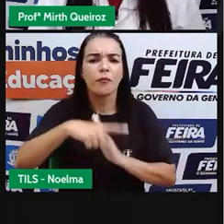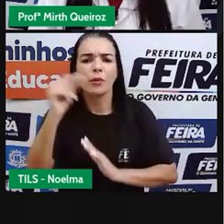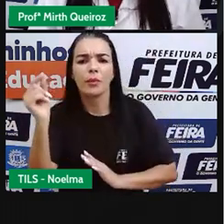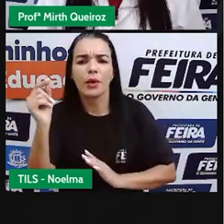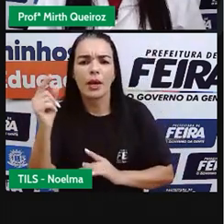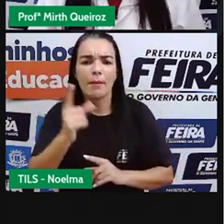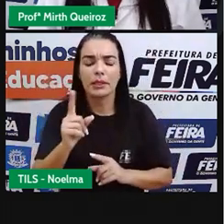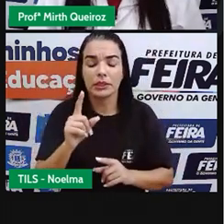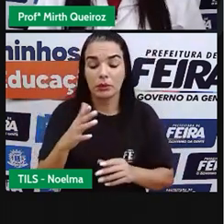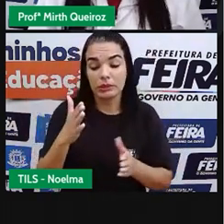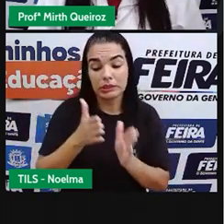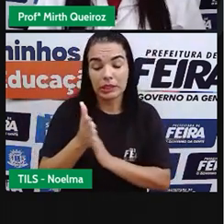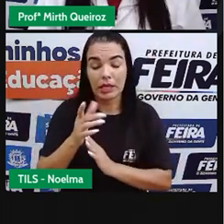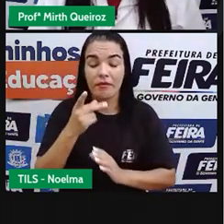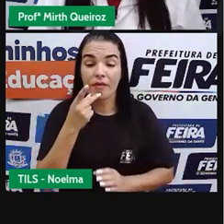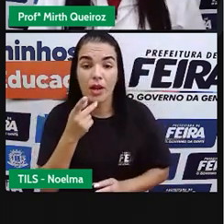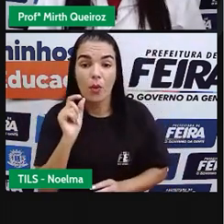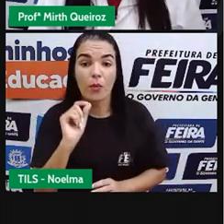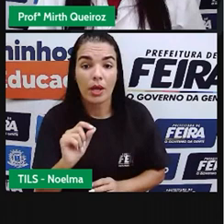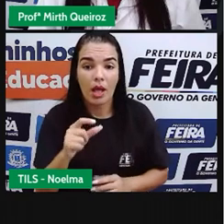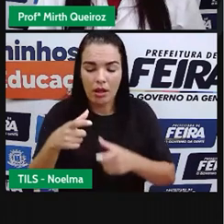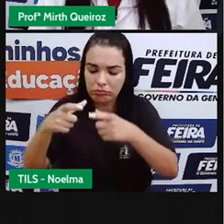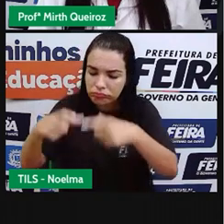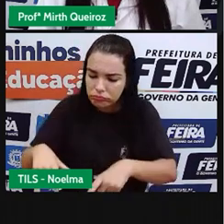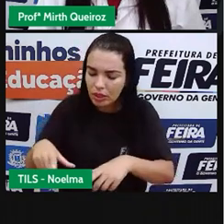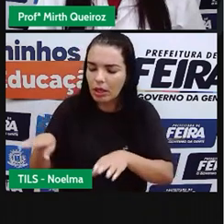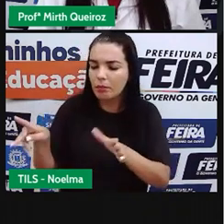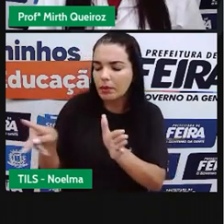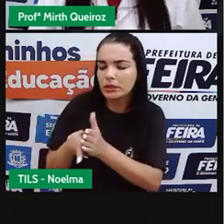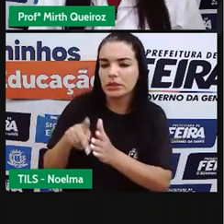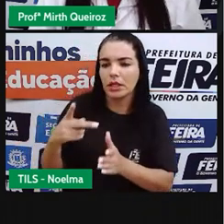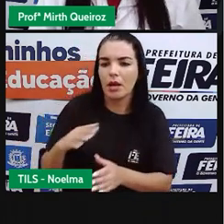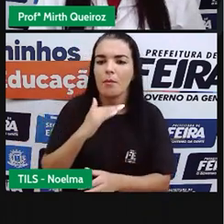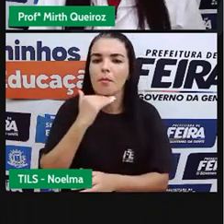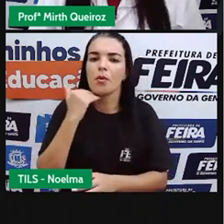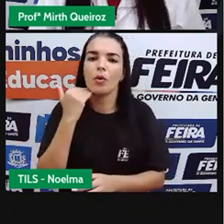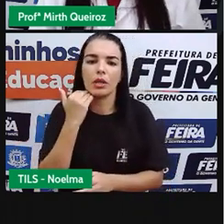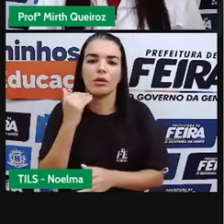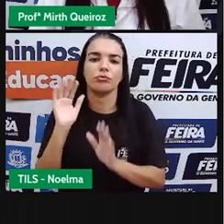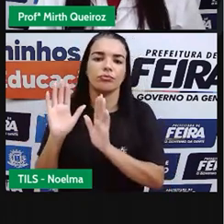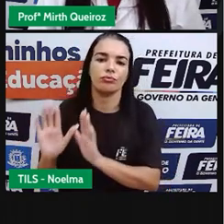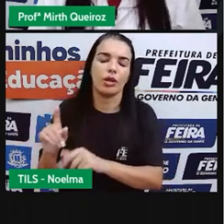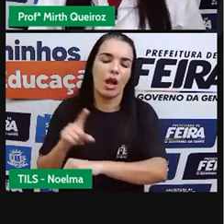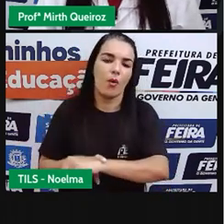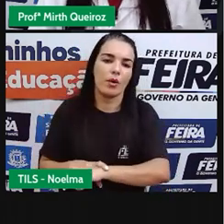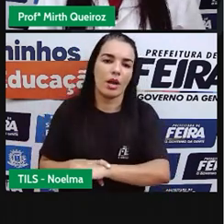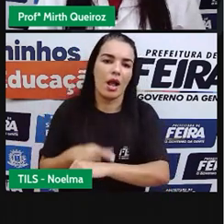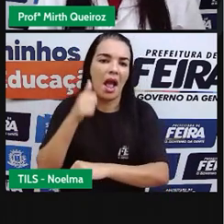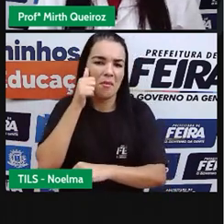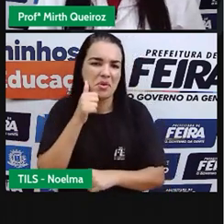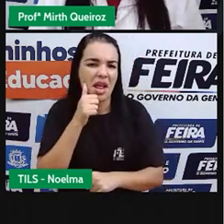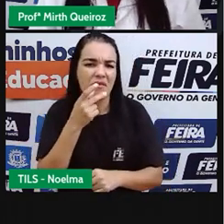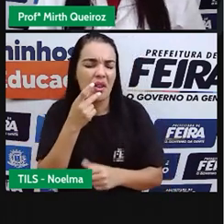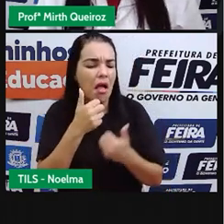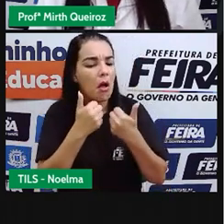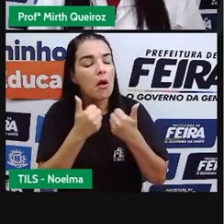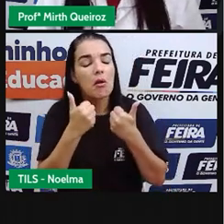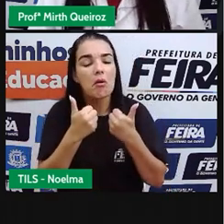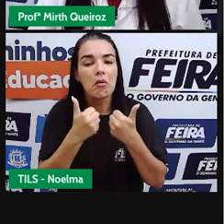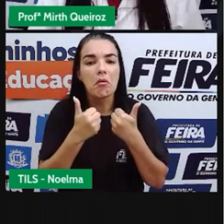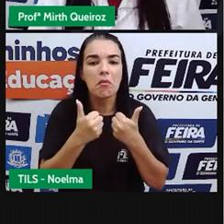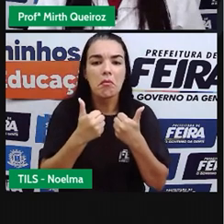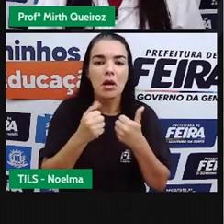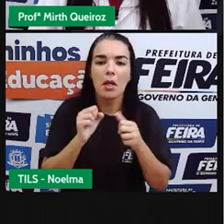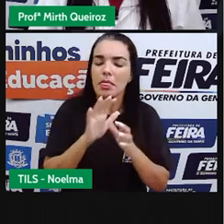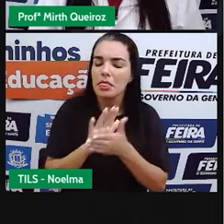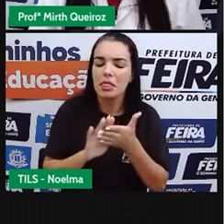sair de lá. Disse que aquele era o lugar deles, onde morreriam quando chegasse a hora. A velha concordou, dizendo que